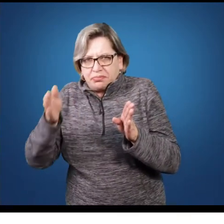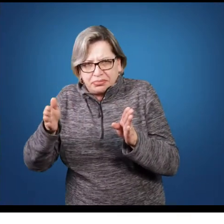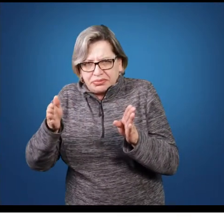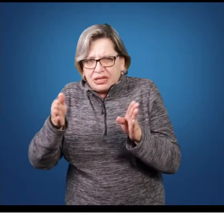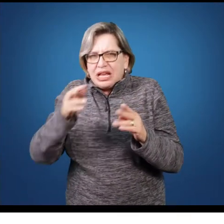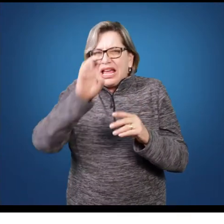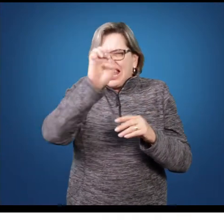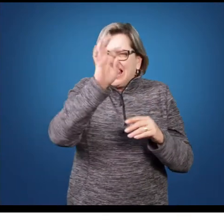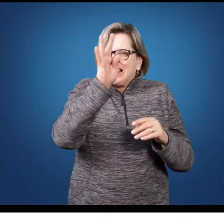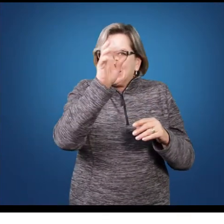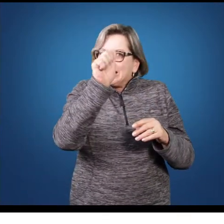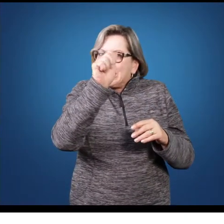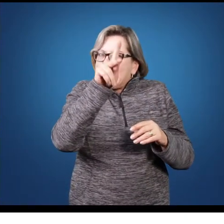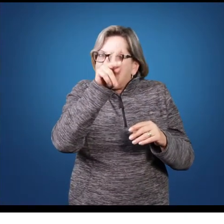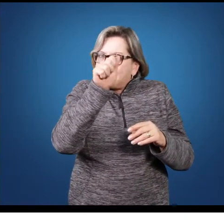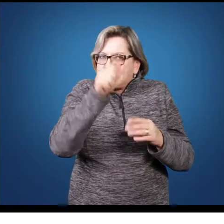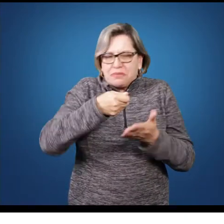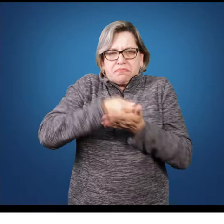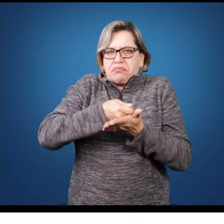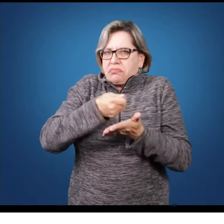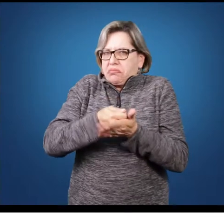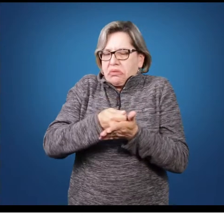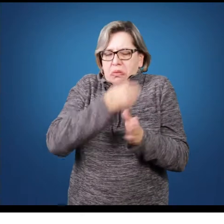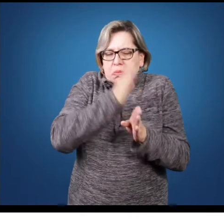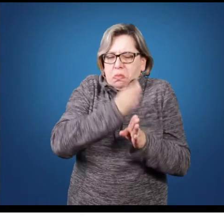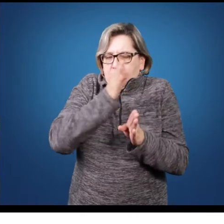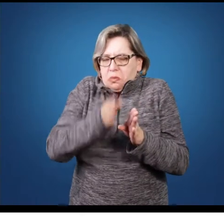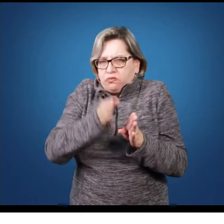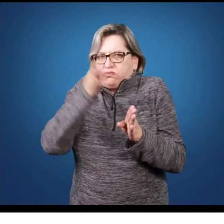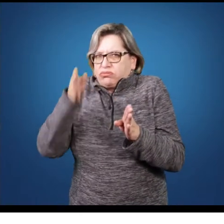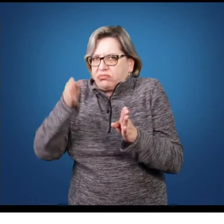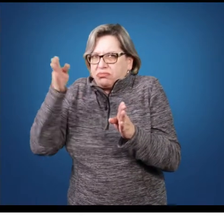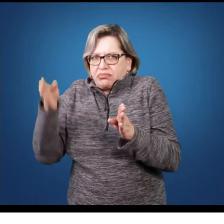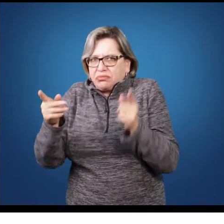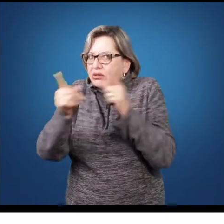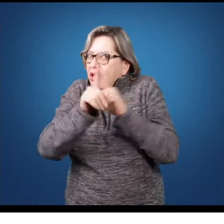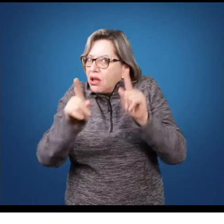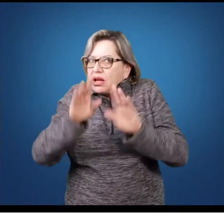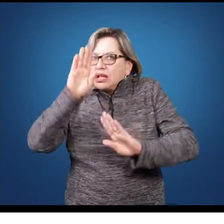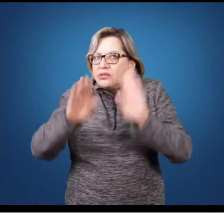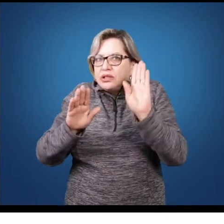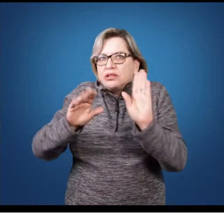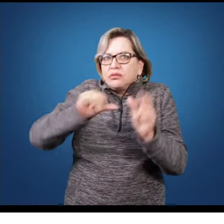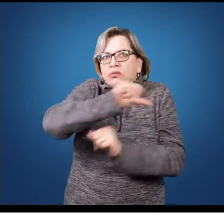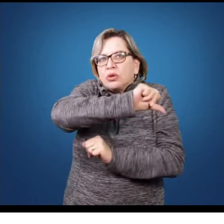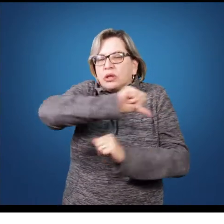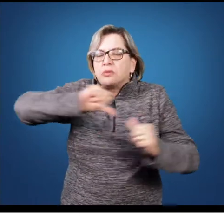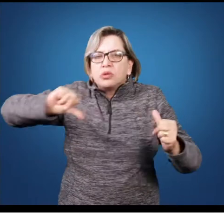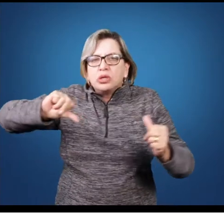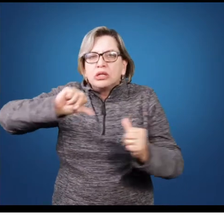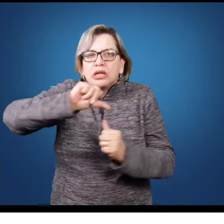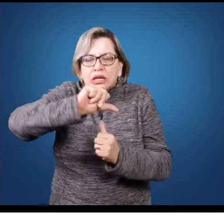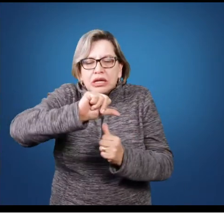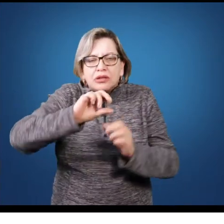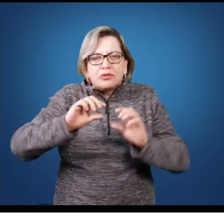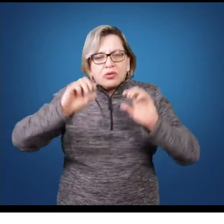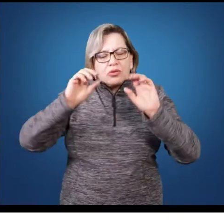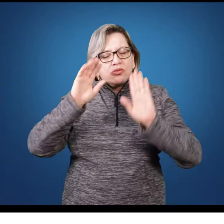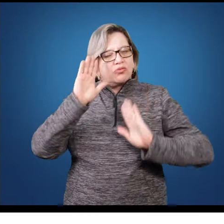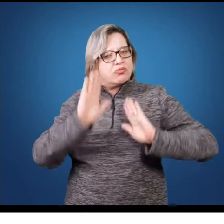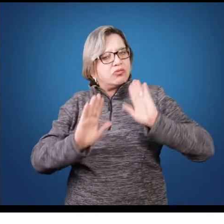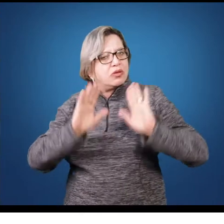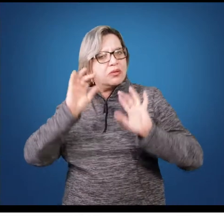das etapas rígido, né? Os modelos podem variar conforme a especificidade